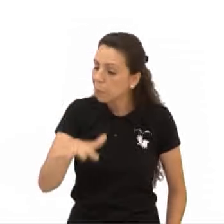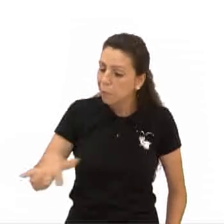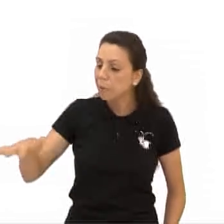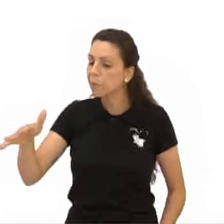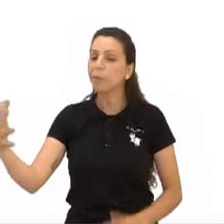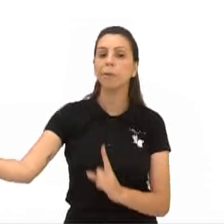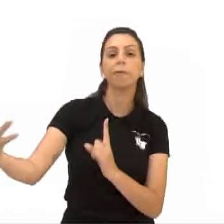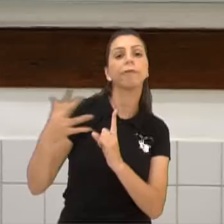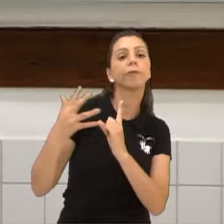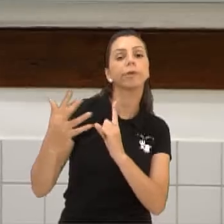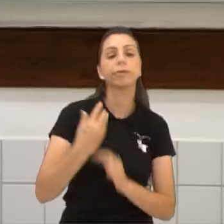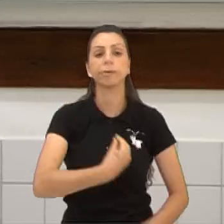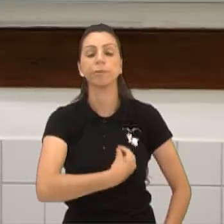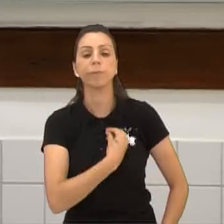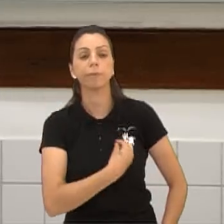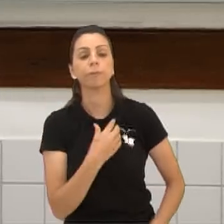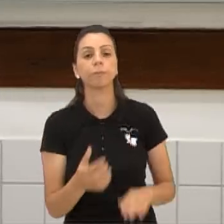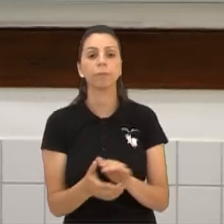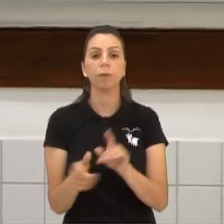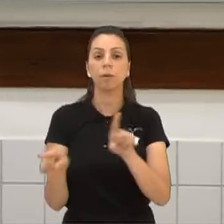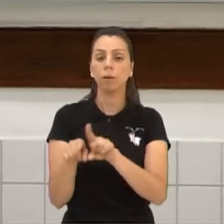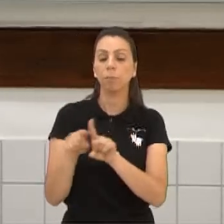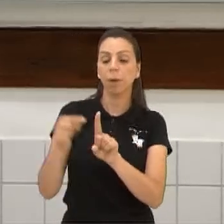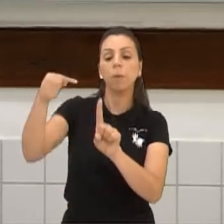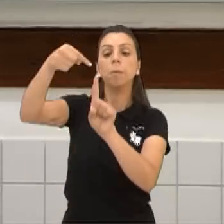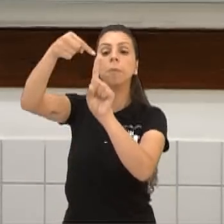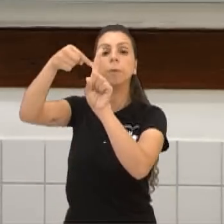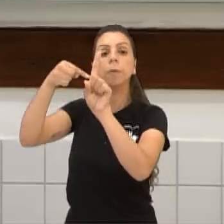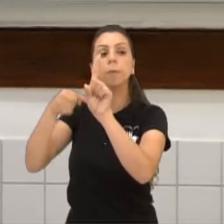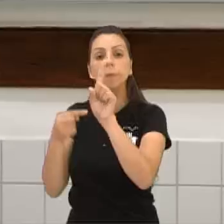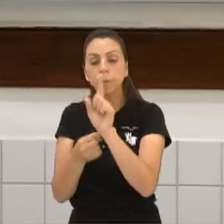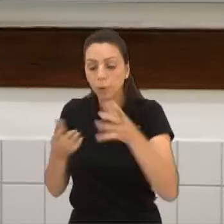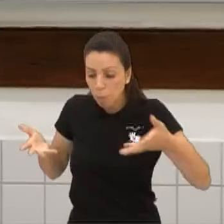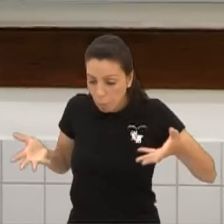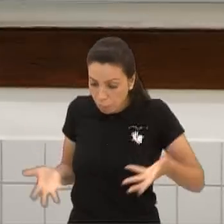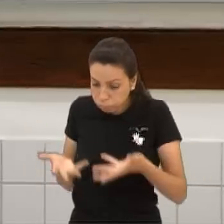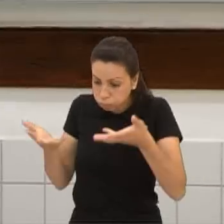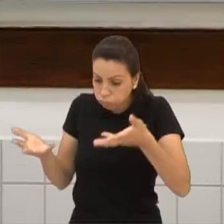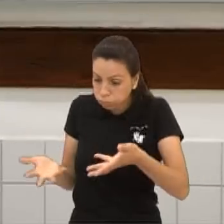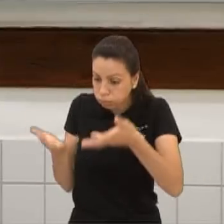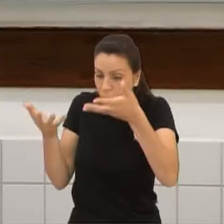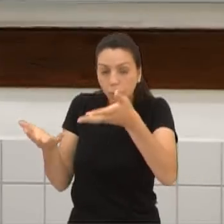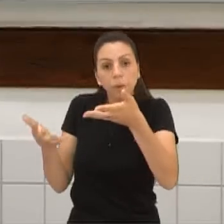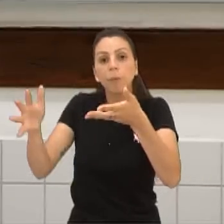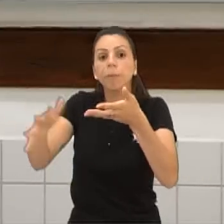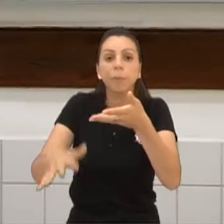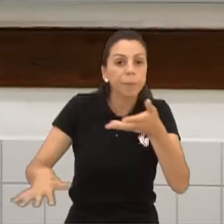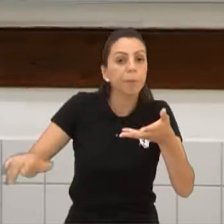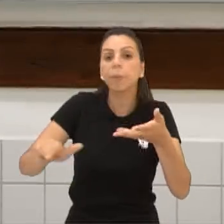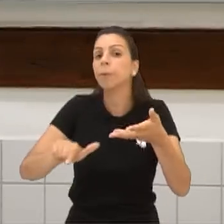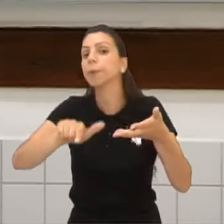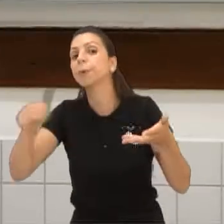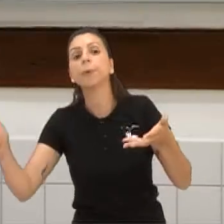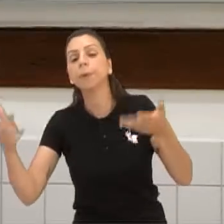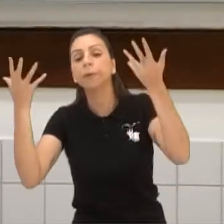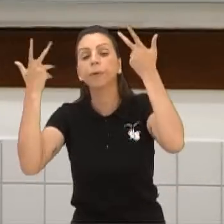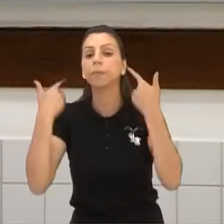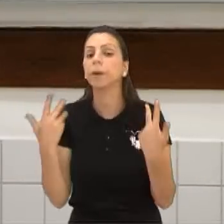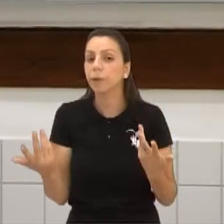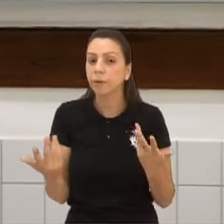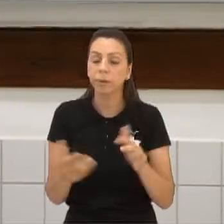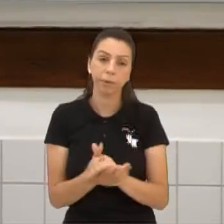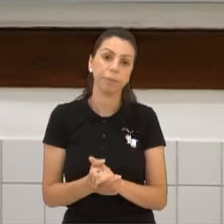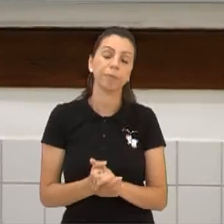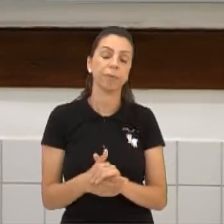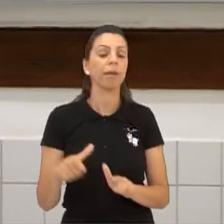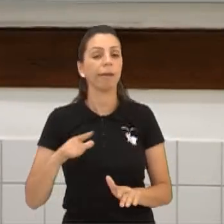desses seres, qual é o tipo de contribuição que esses seres aqui, em contrapartida, oferecem para os outros. Tá certo? É assim